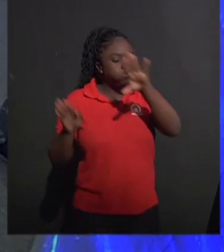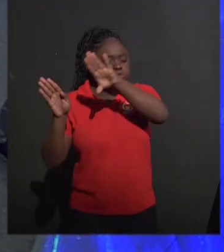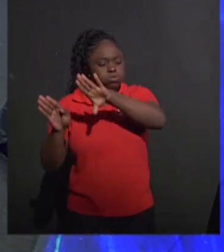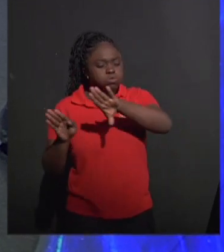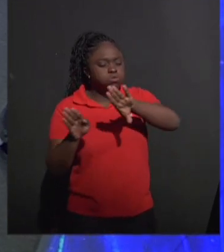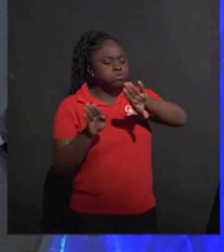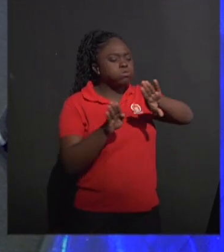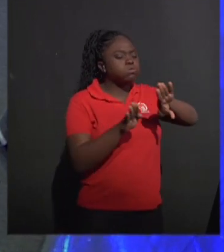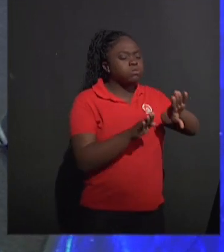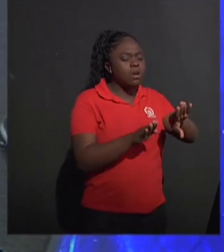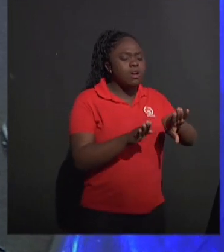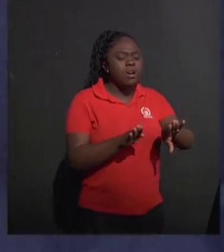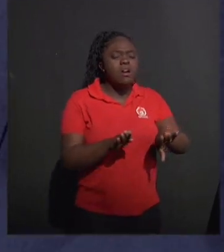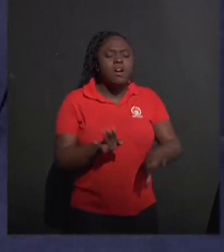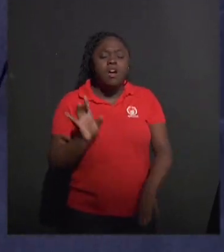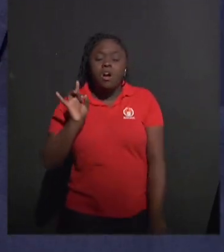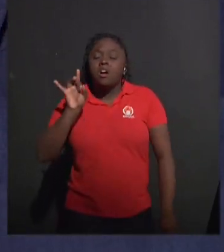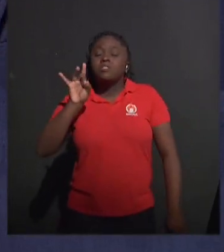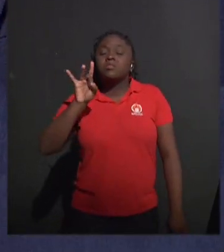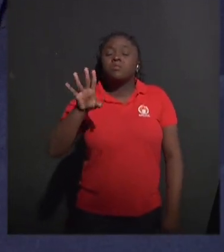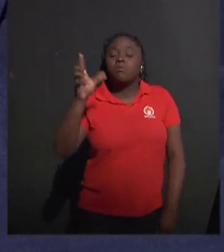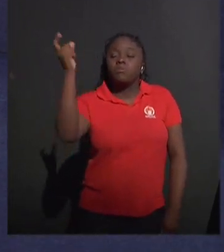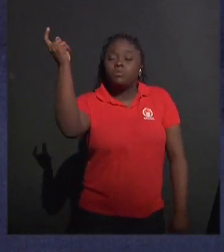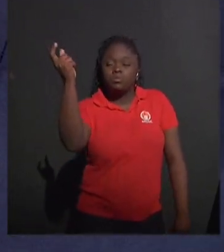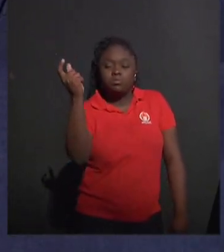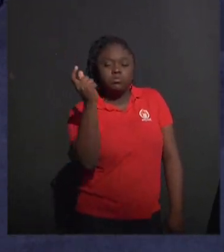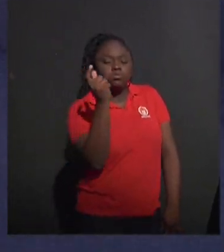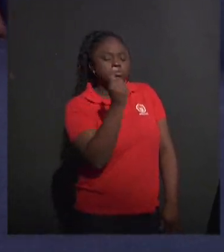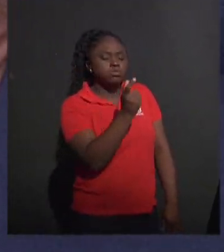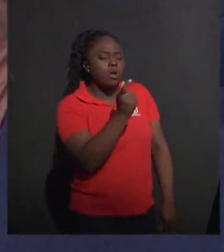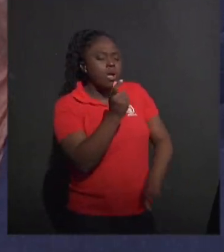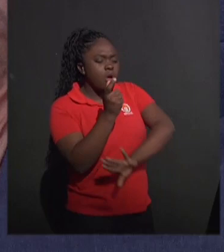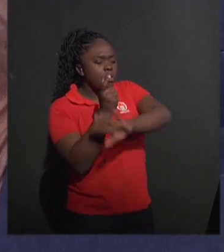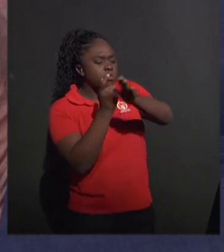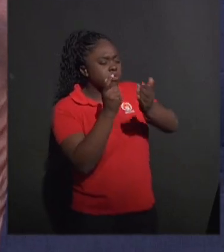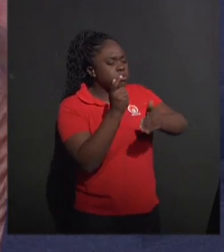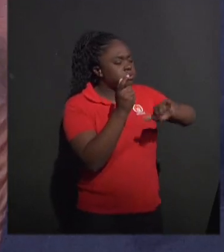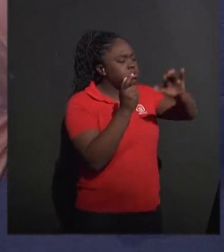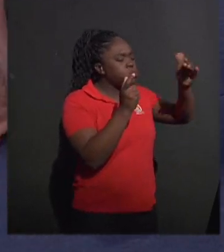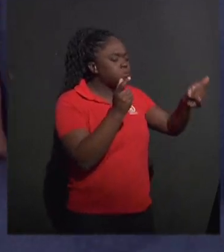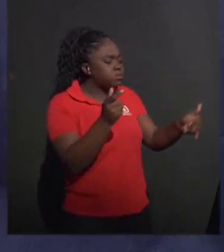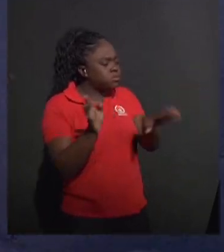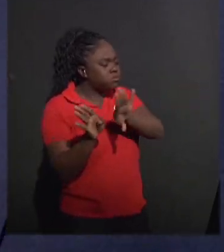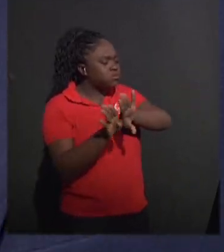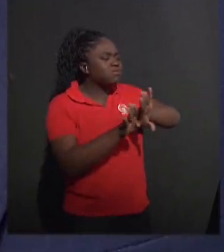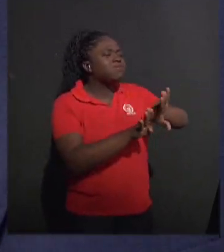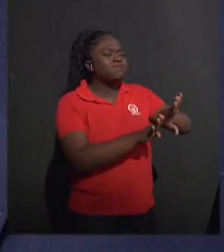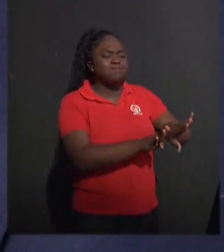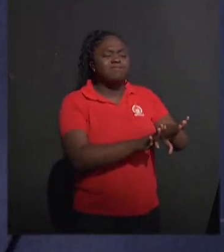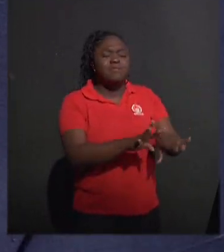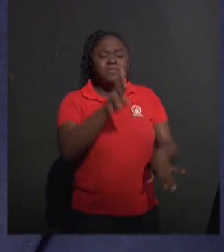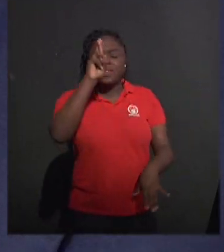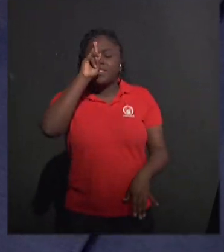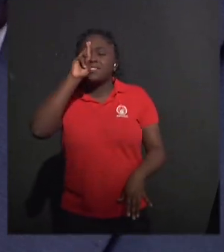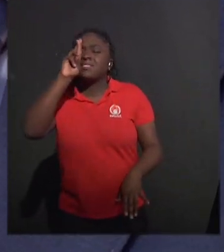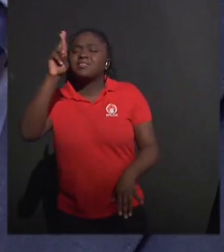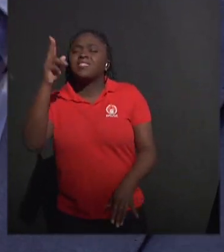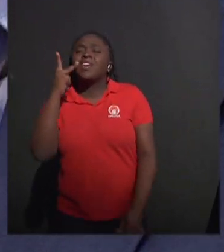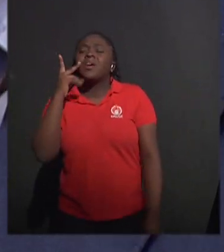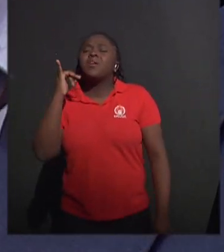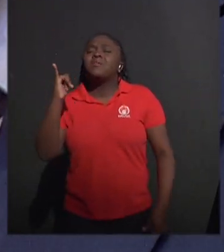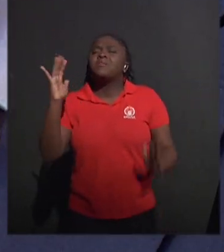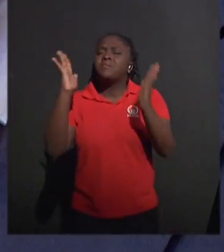uma palavra e os montes se moverão. Senhor, nesta hora eu clamo ao Senhor, ó